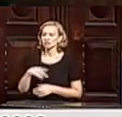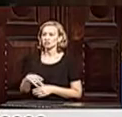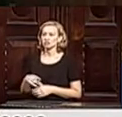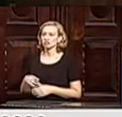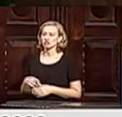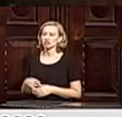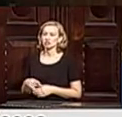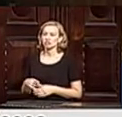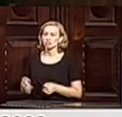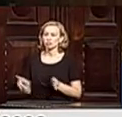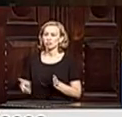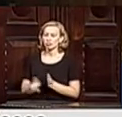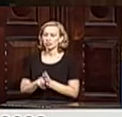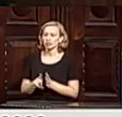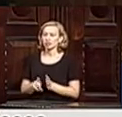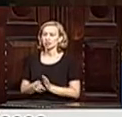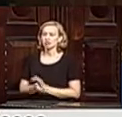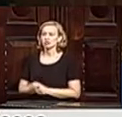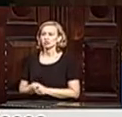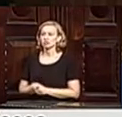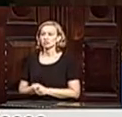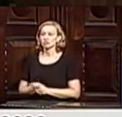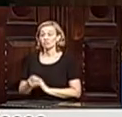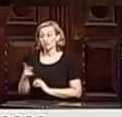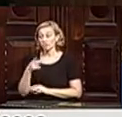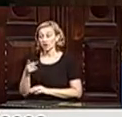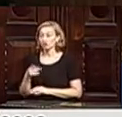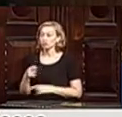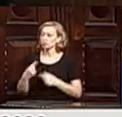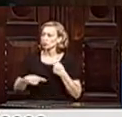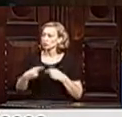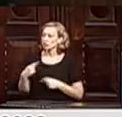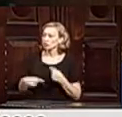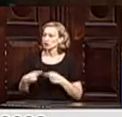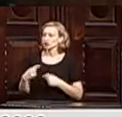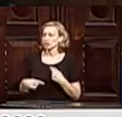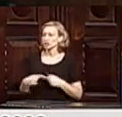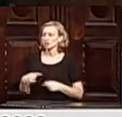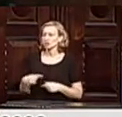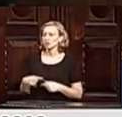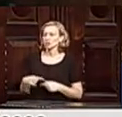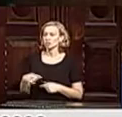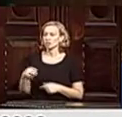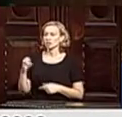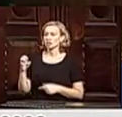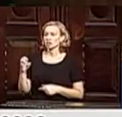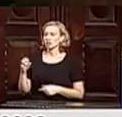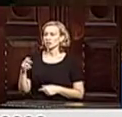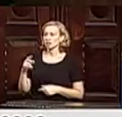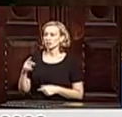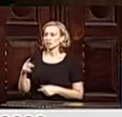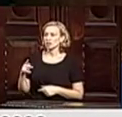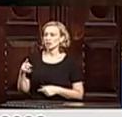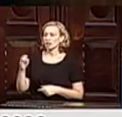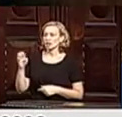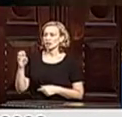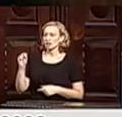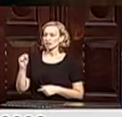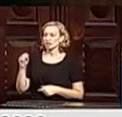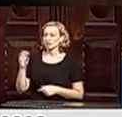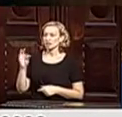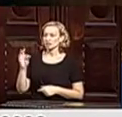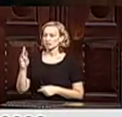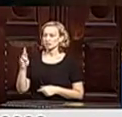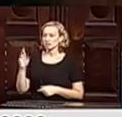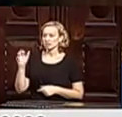política com relação ao acolhimento aos estrangeiros, vendo não numa visão nacionalista, claro, de defesa da soberania nacional,